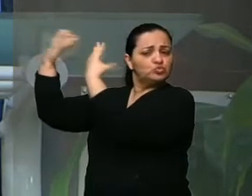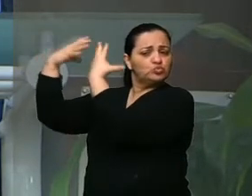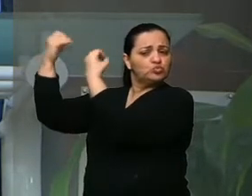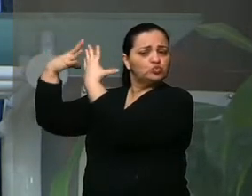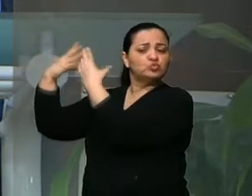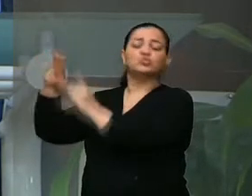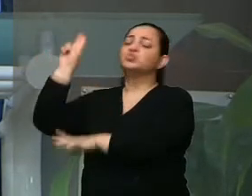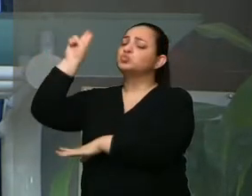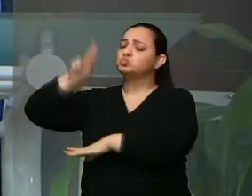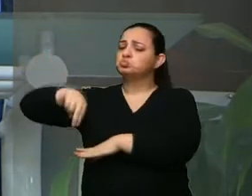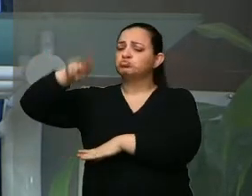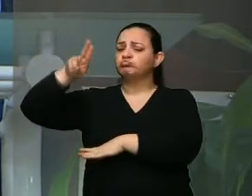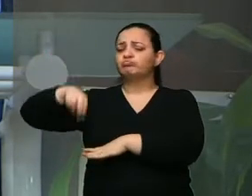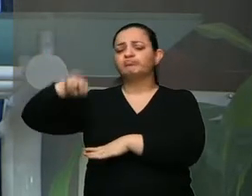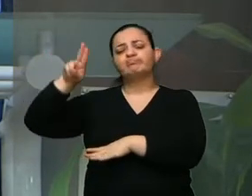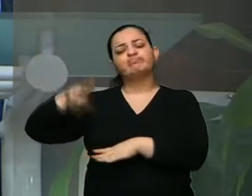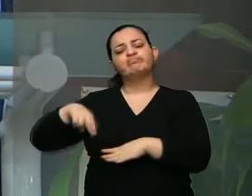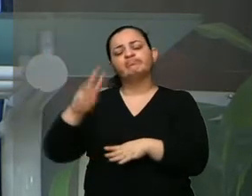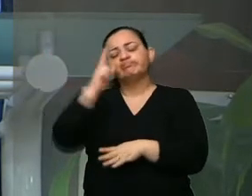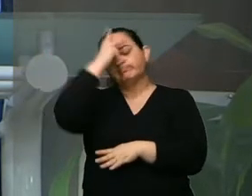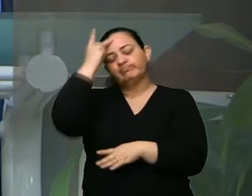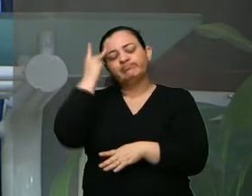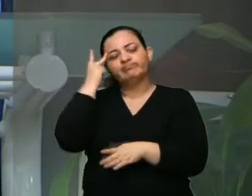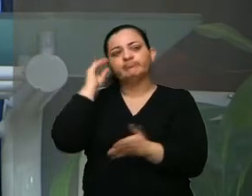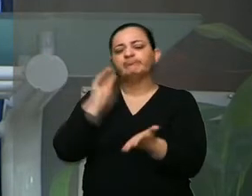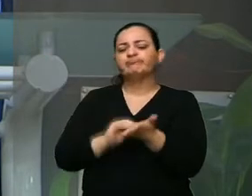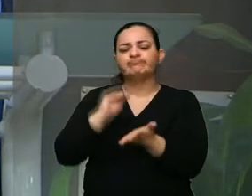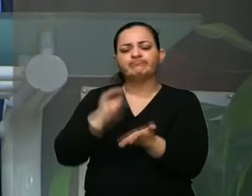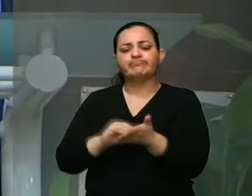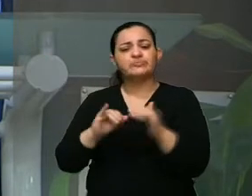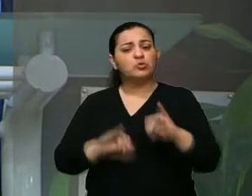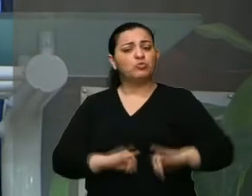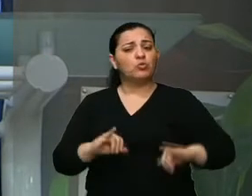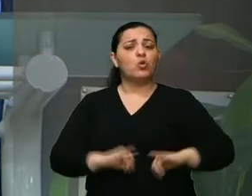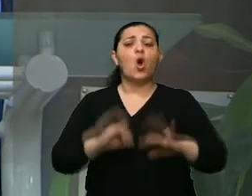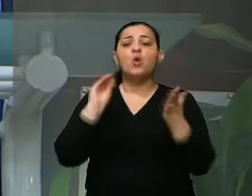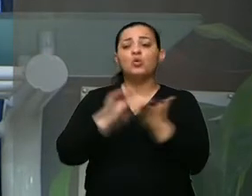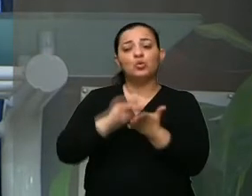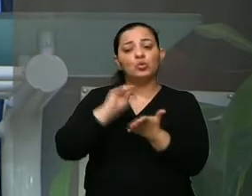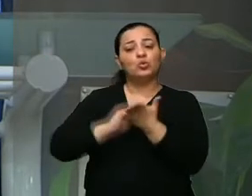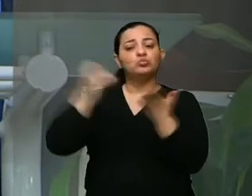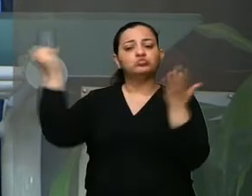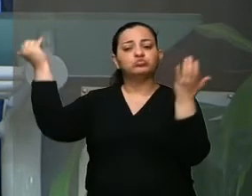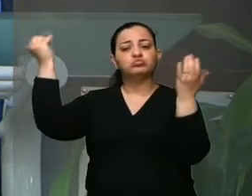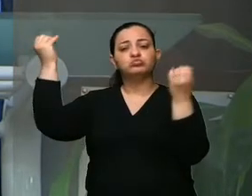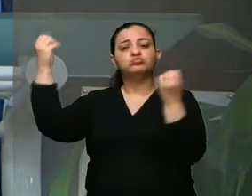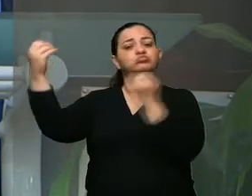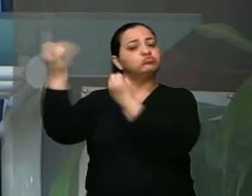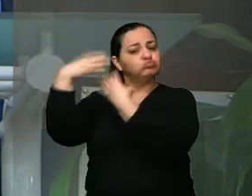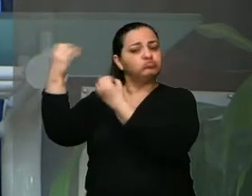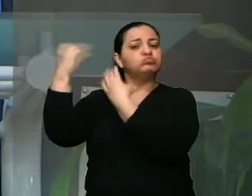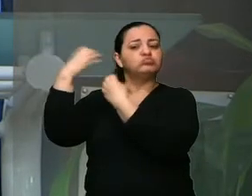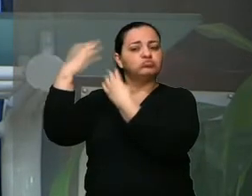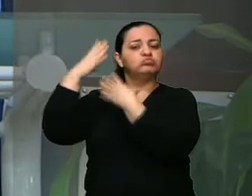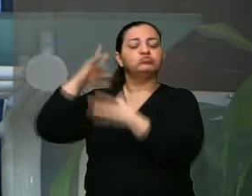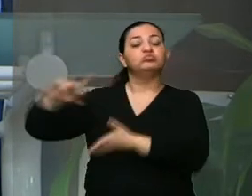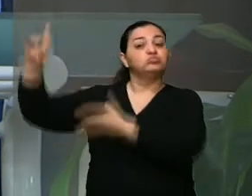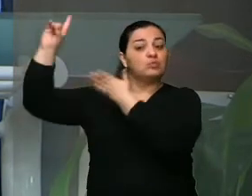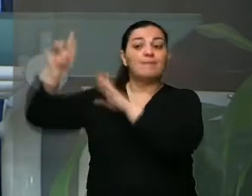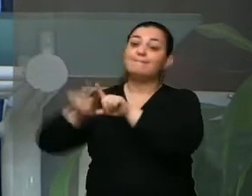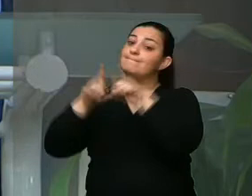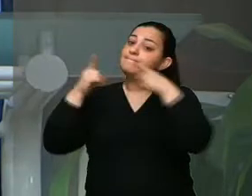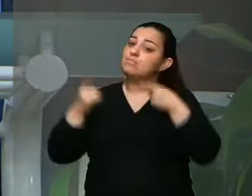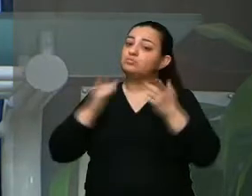nunca alguém vai perecer por falta do ensinamento mas a bíblia